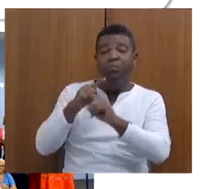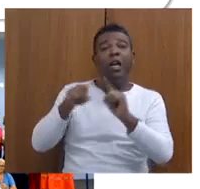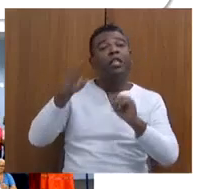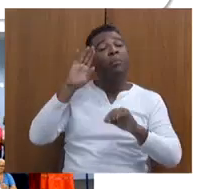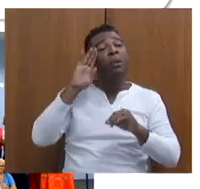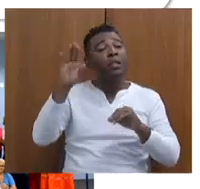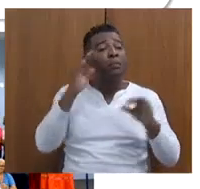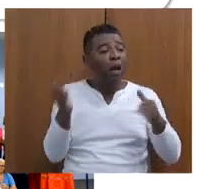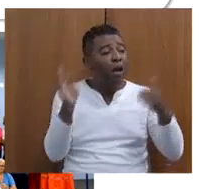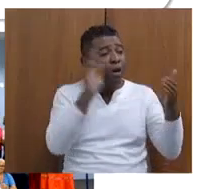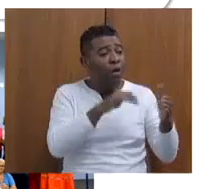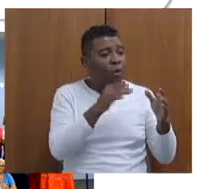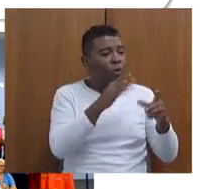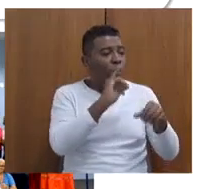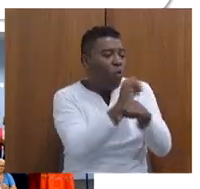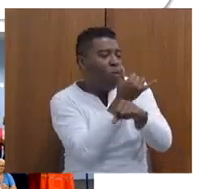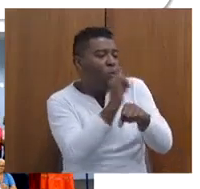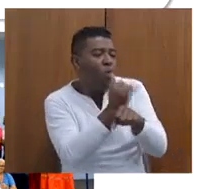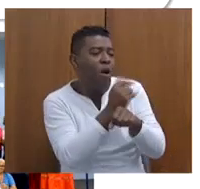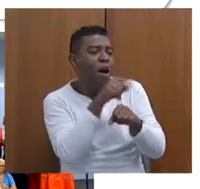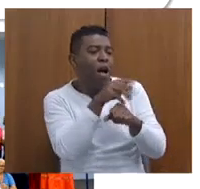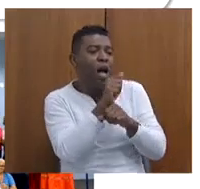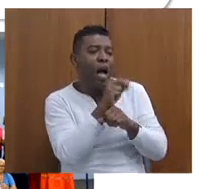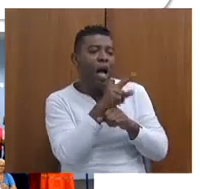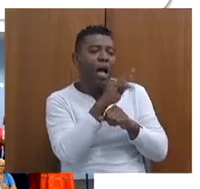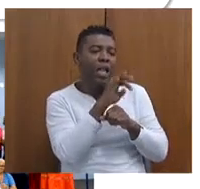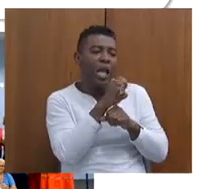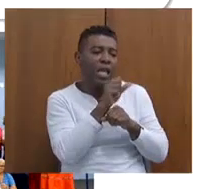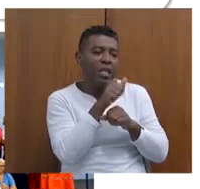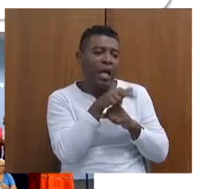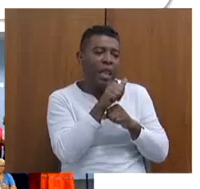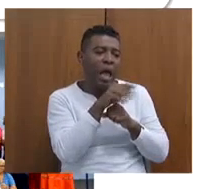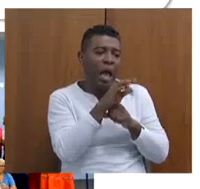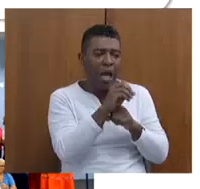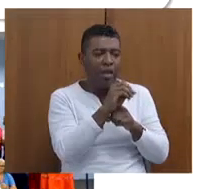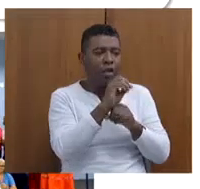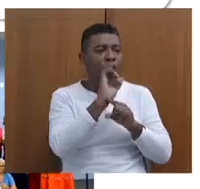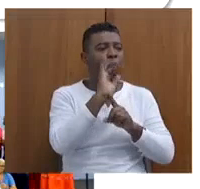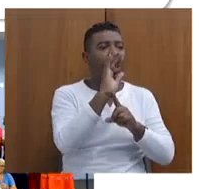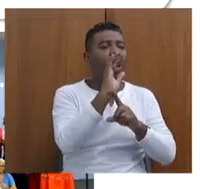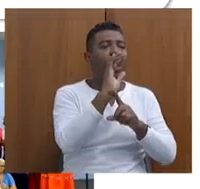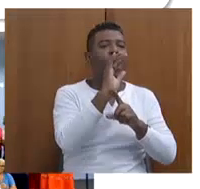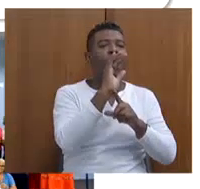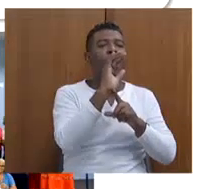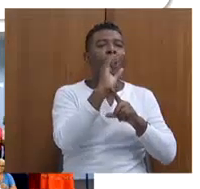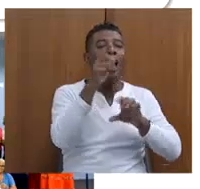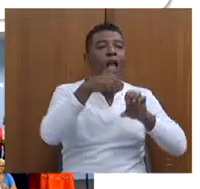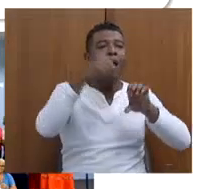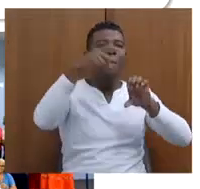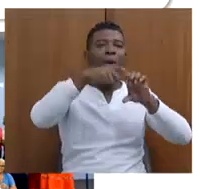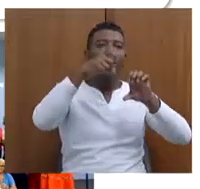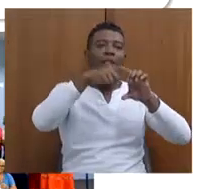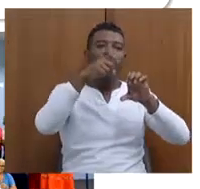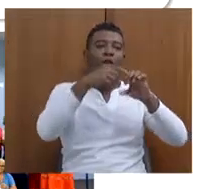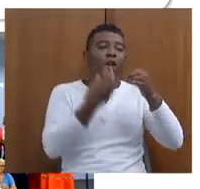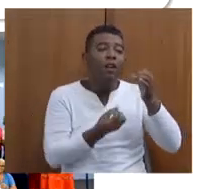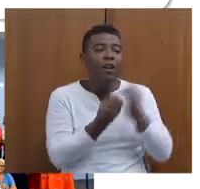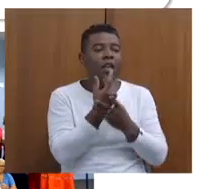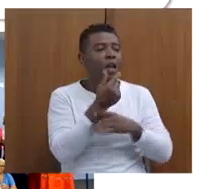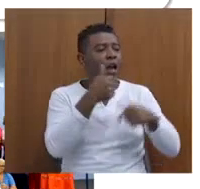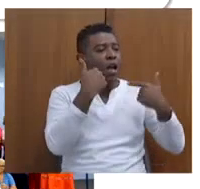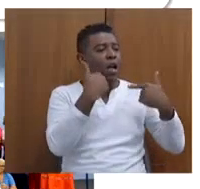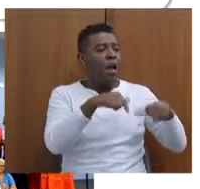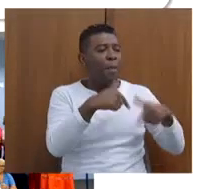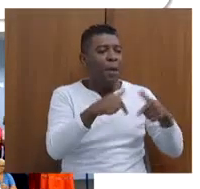Artesanato que gera emprego e renda para várias regiões do nosso Estado a valor